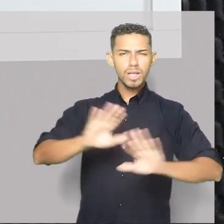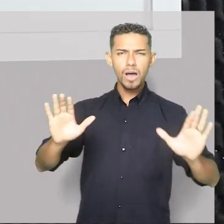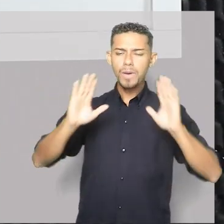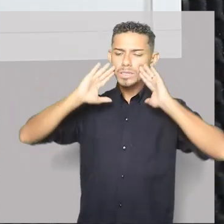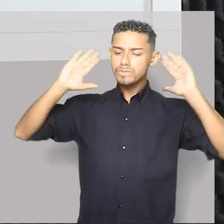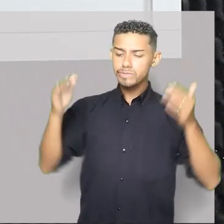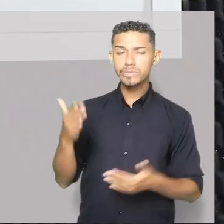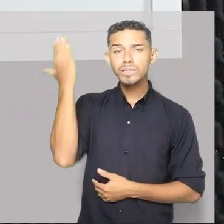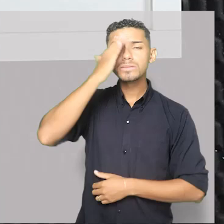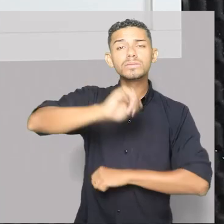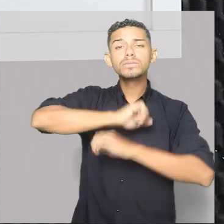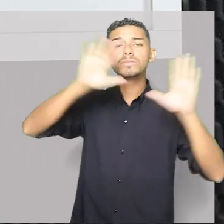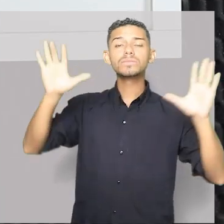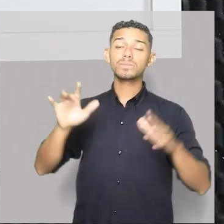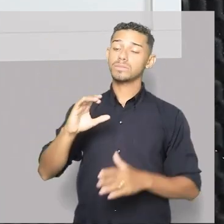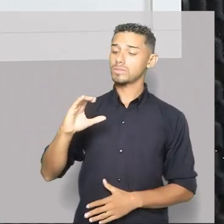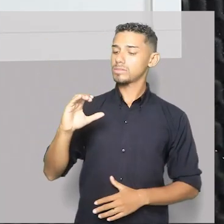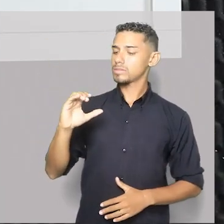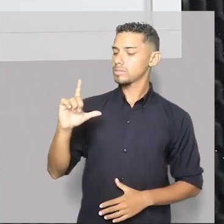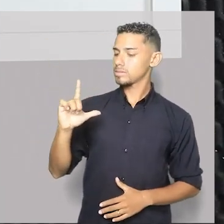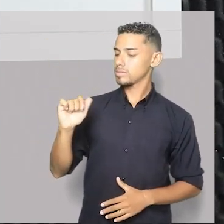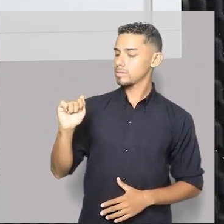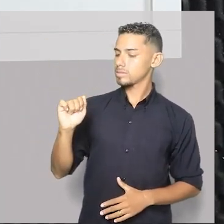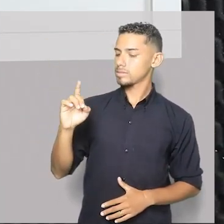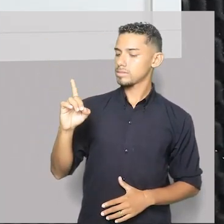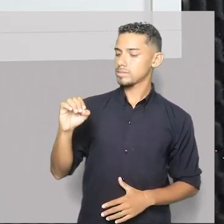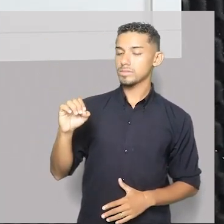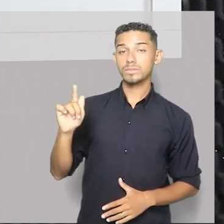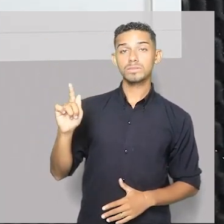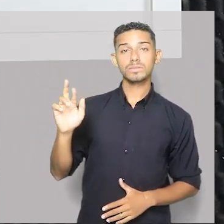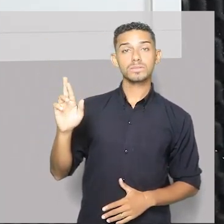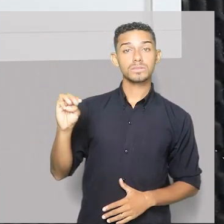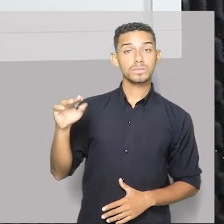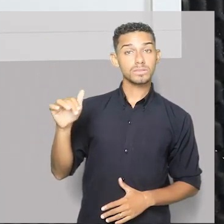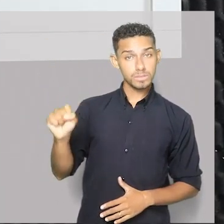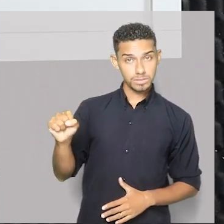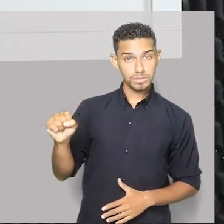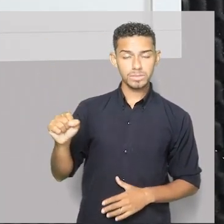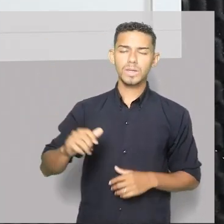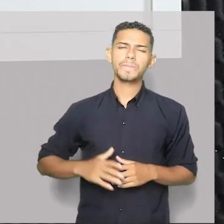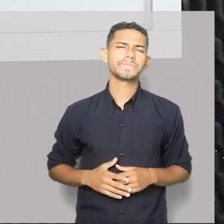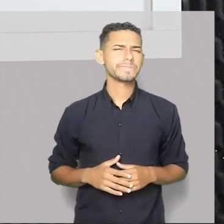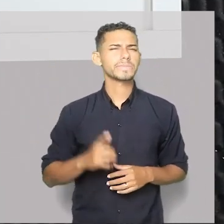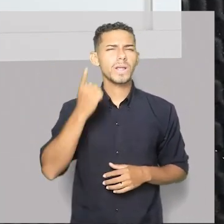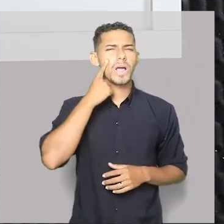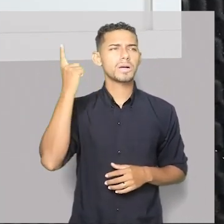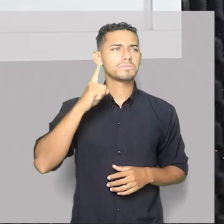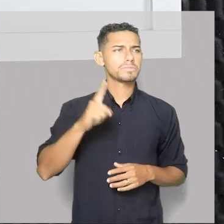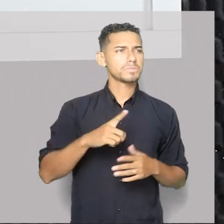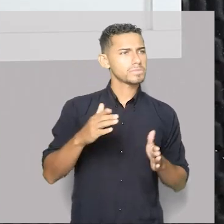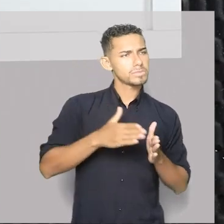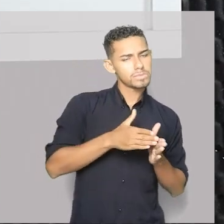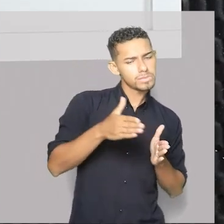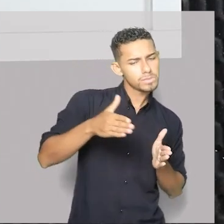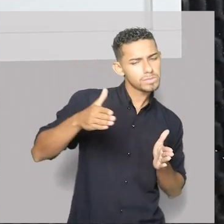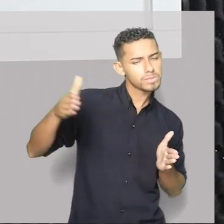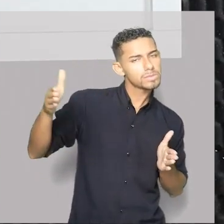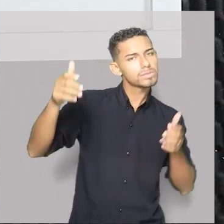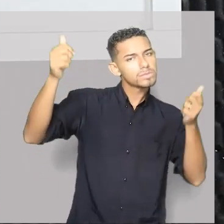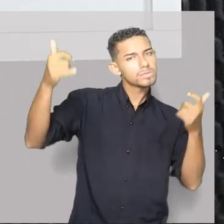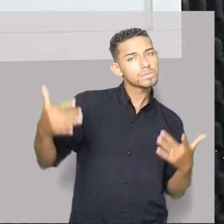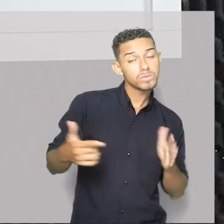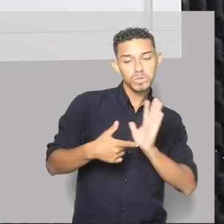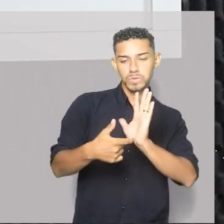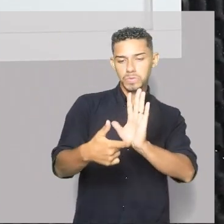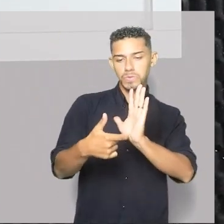medida que a gente vai avançando, cada ramificação que você percebe nesse gráfico, eu vou mostrando para